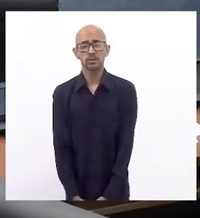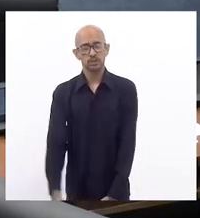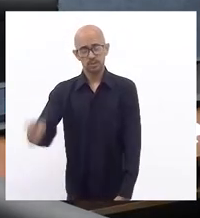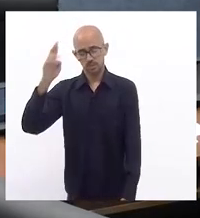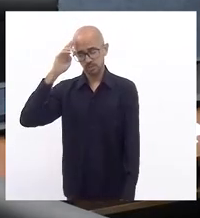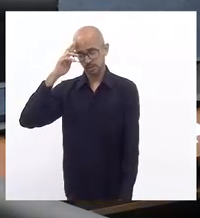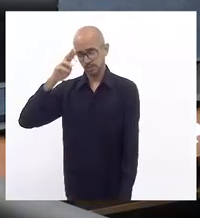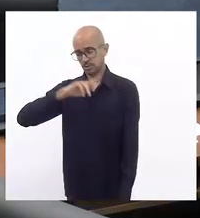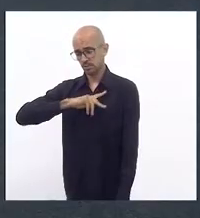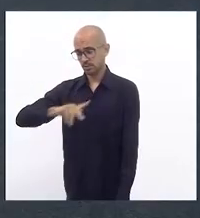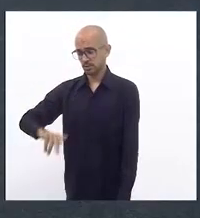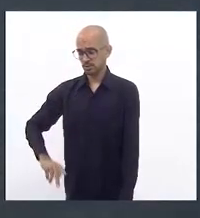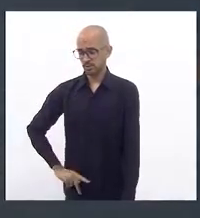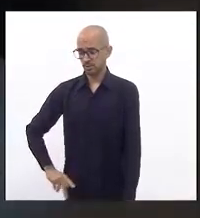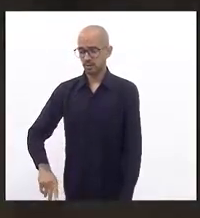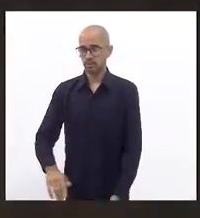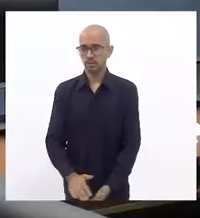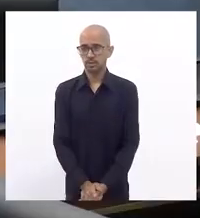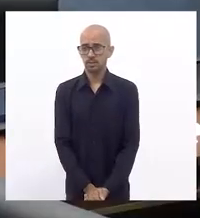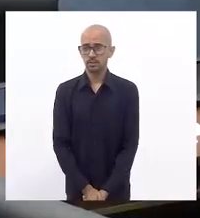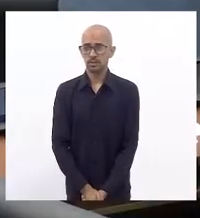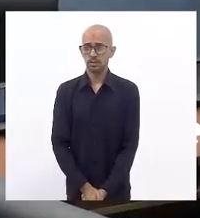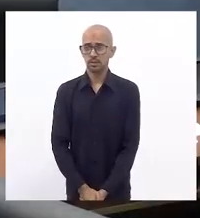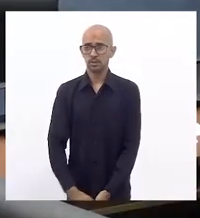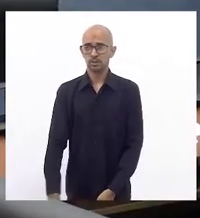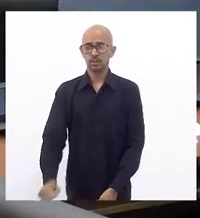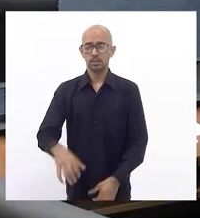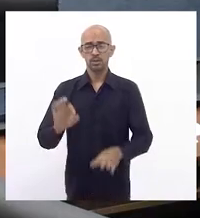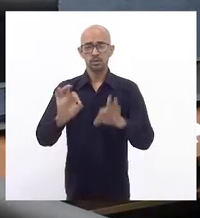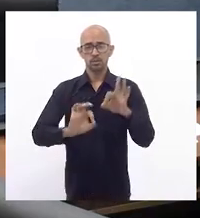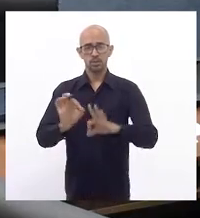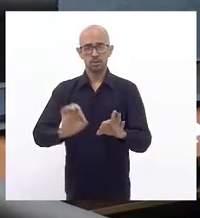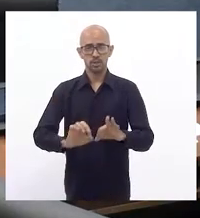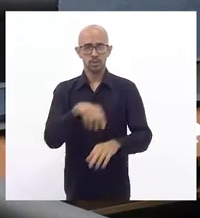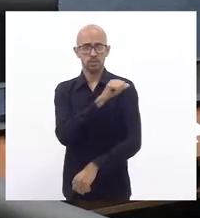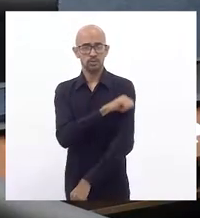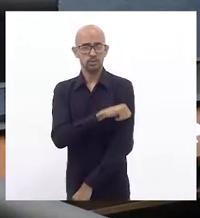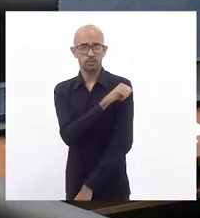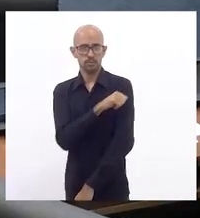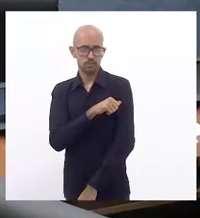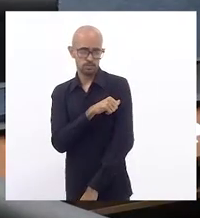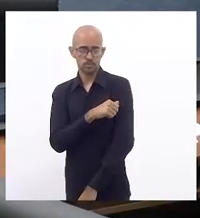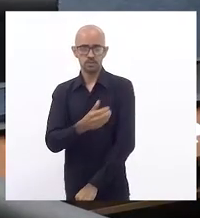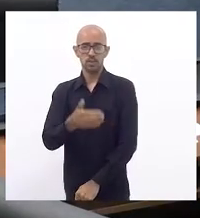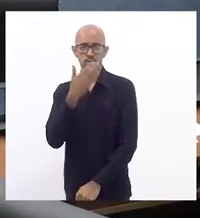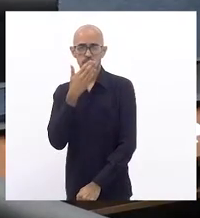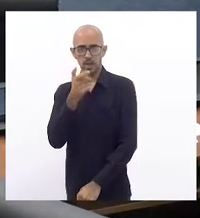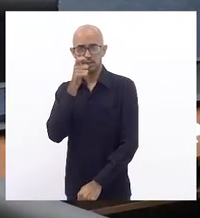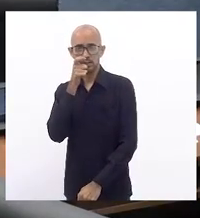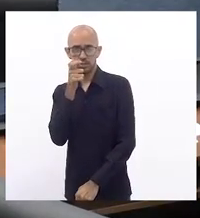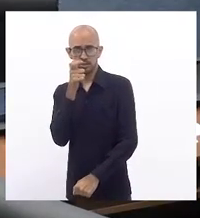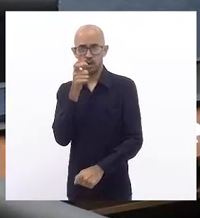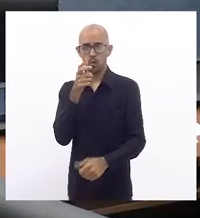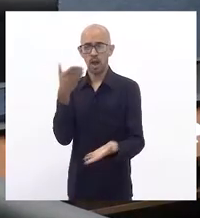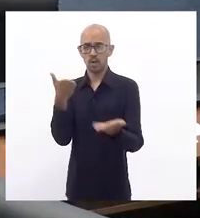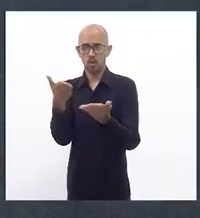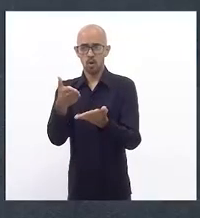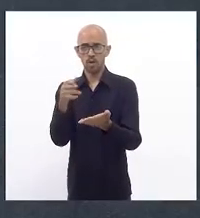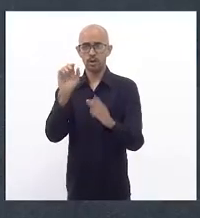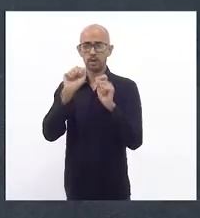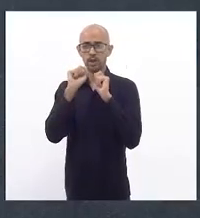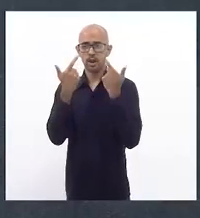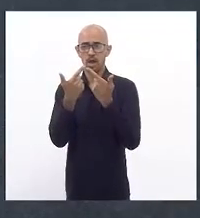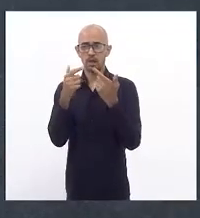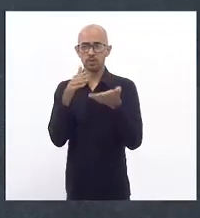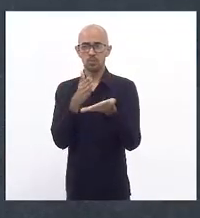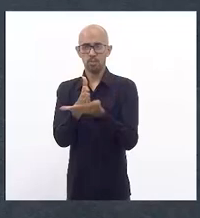Senhora Presidenta, o projeto da enfermeira Rejane nos chama a atenção justamente agora, essa casa aprovou, né, um